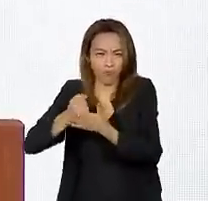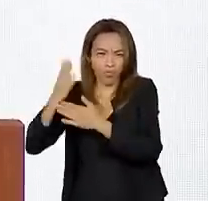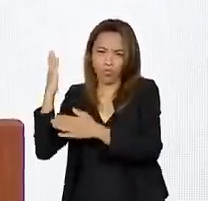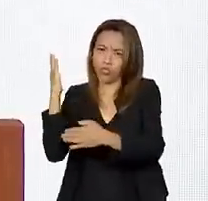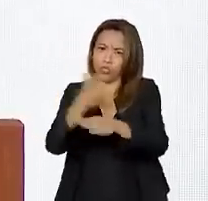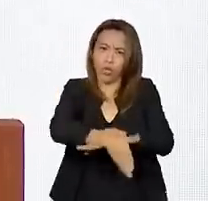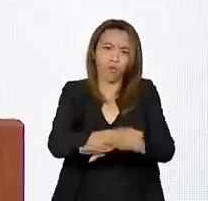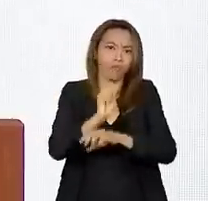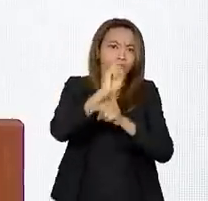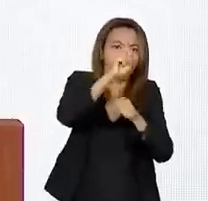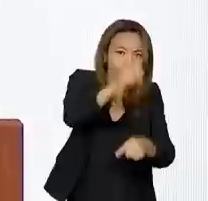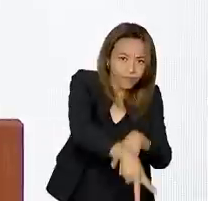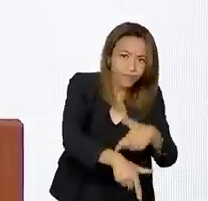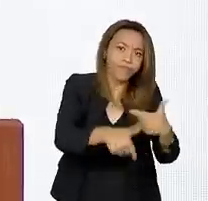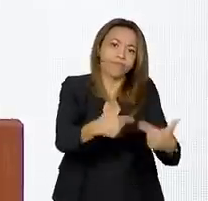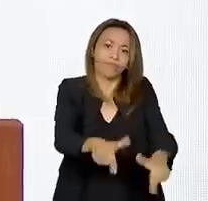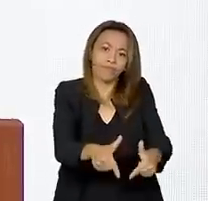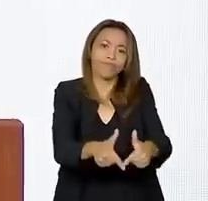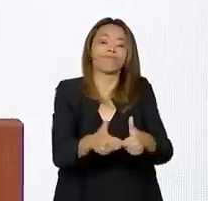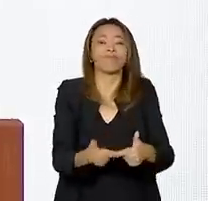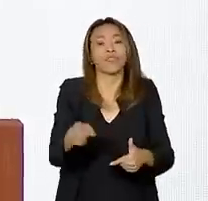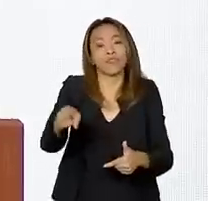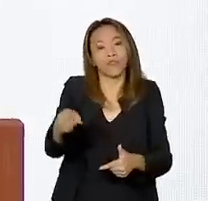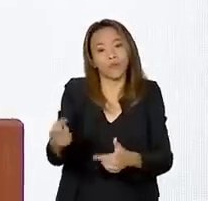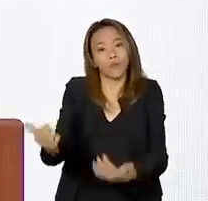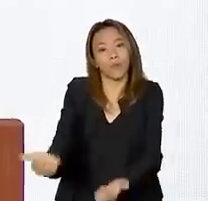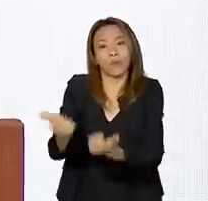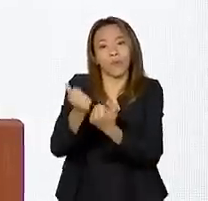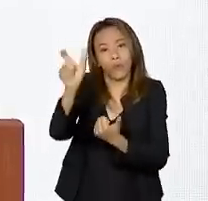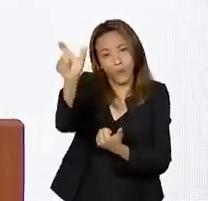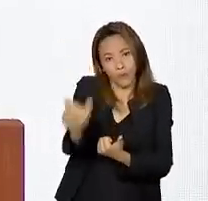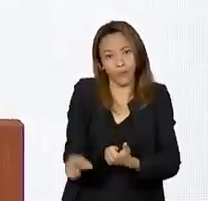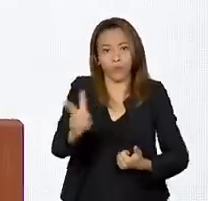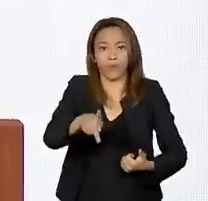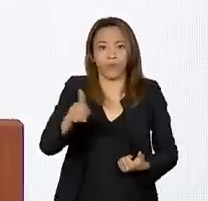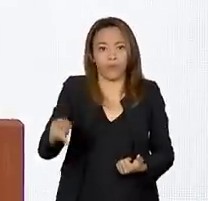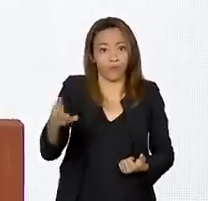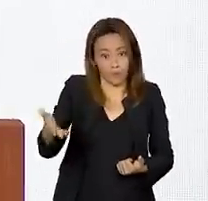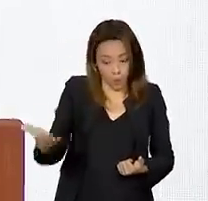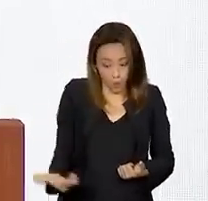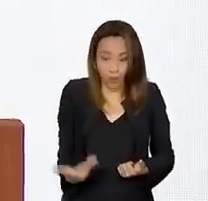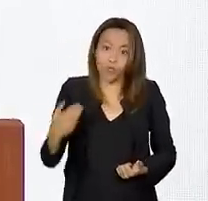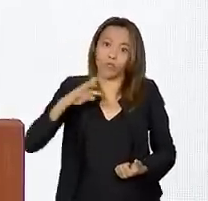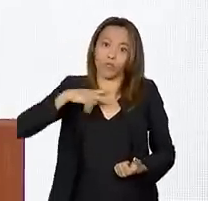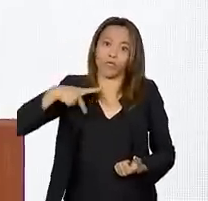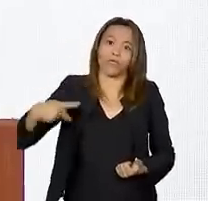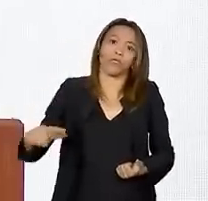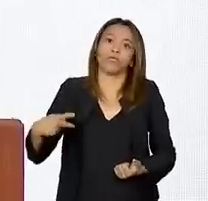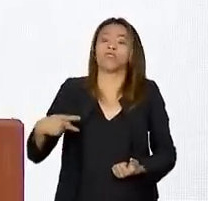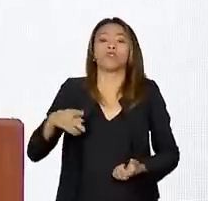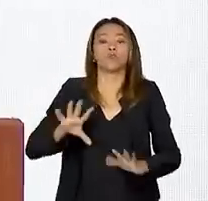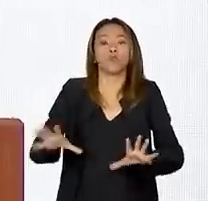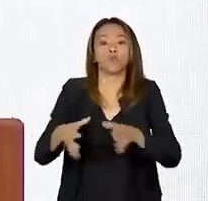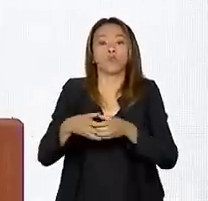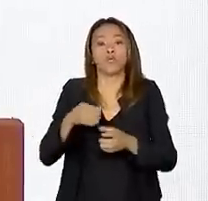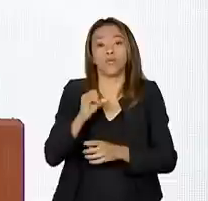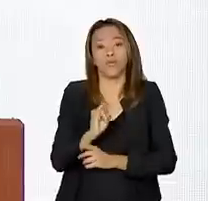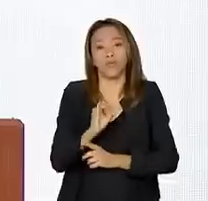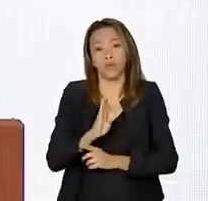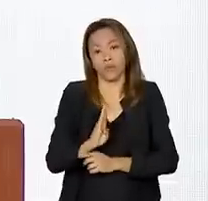de Economia, criado pelo professor Márcio Pockmann, agora presidente do IBGE.